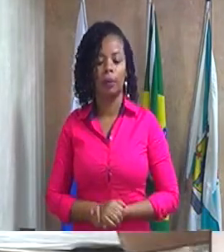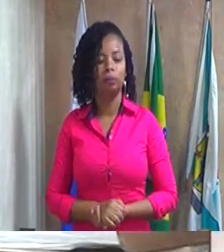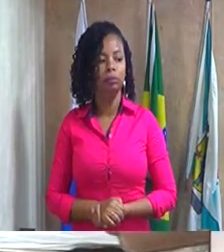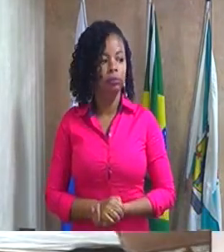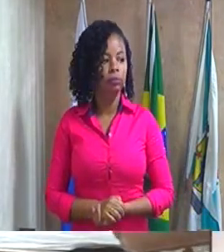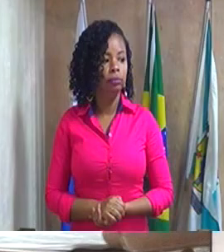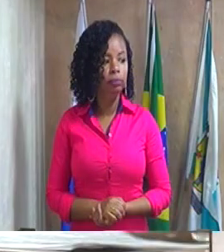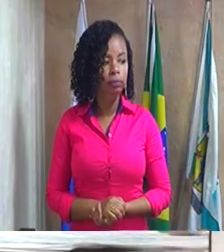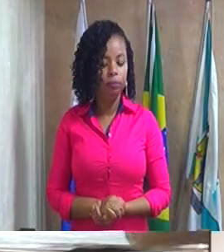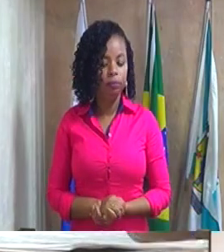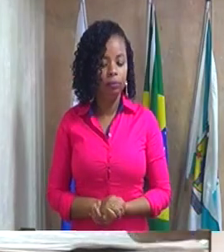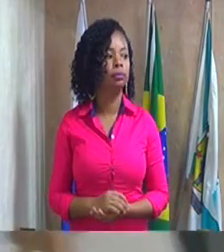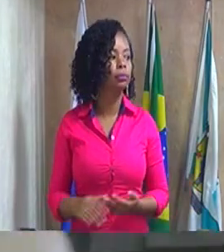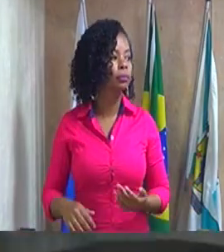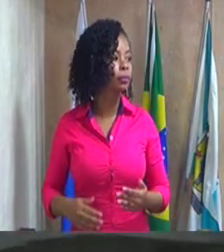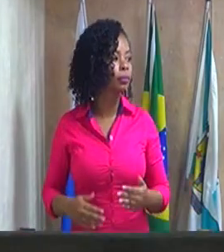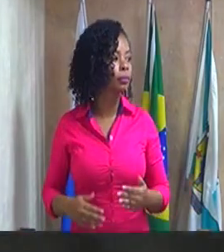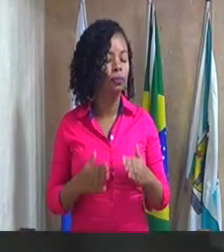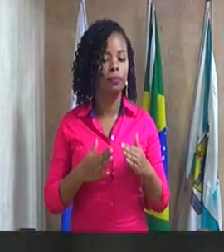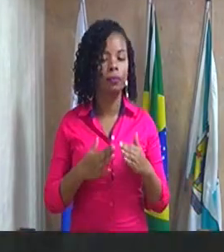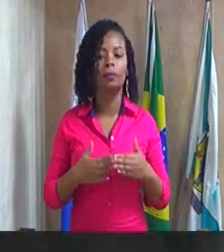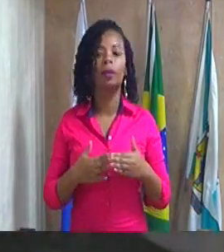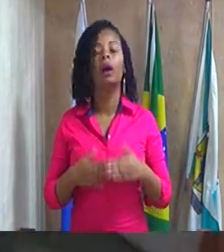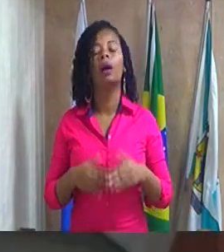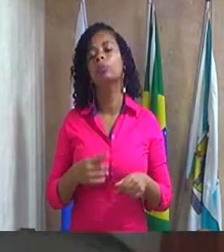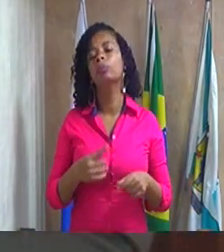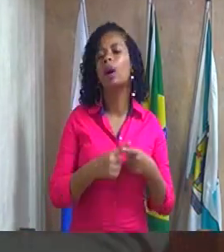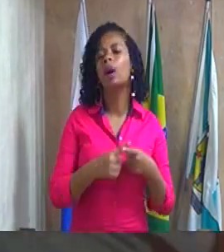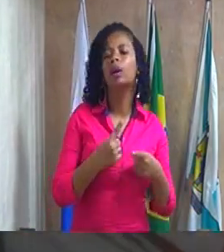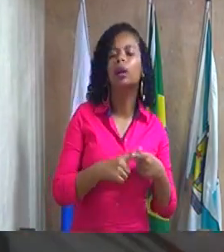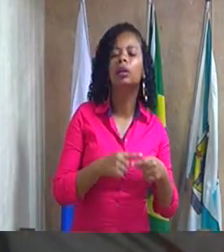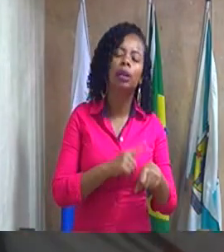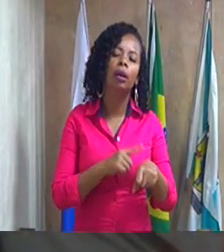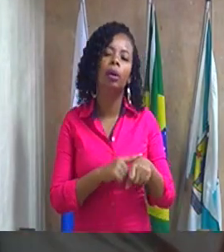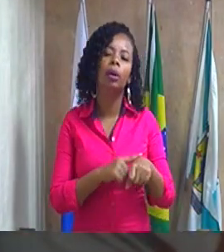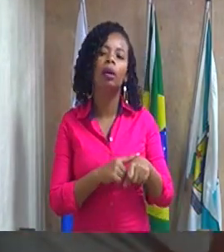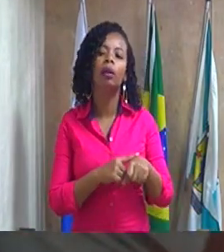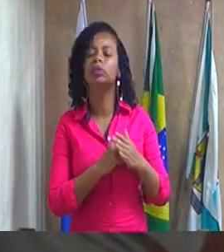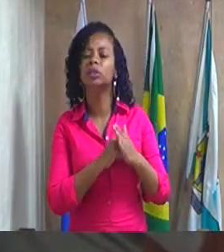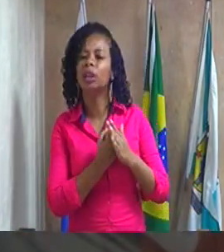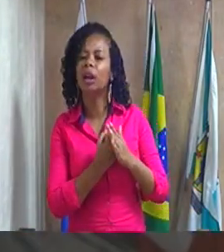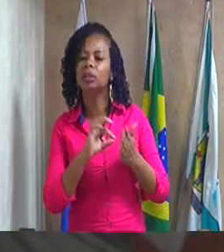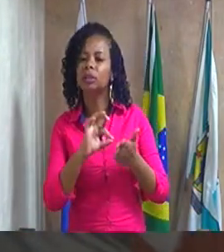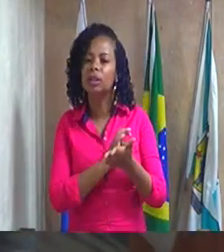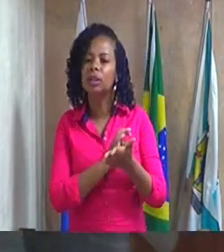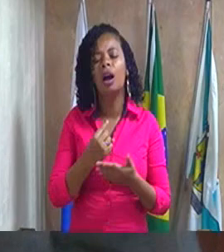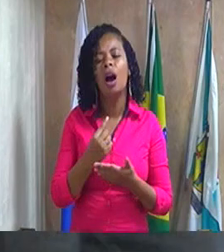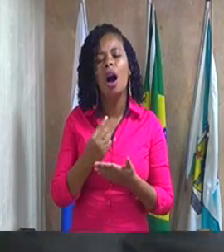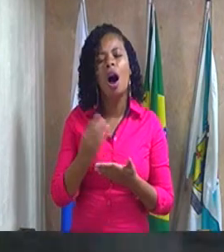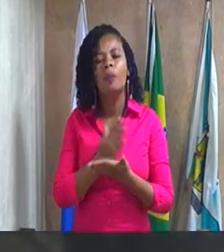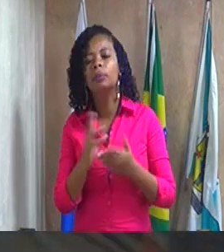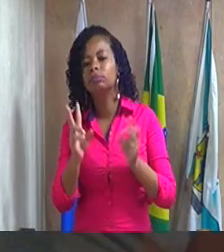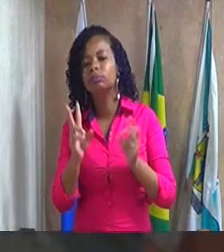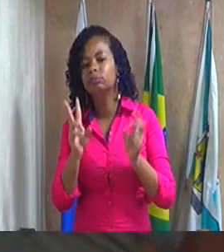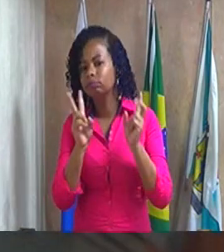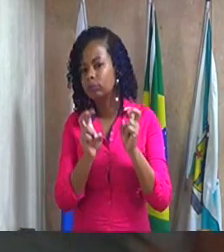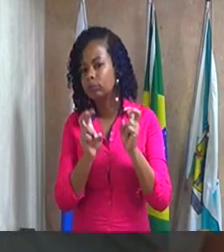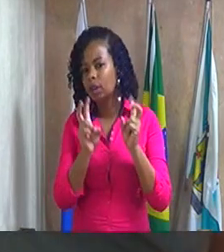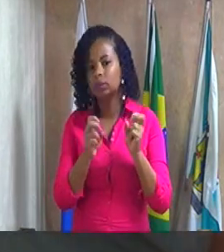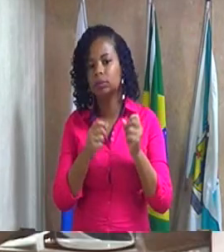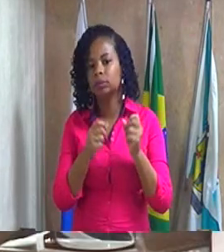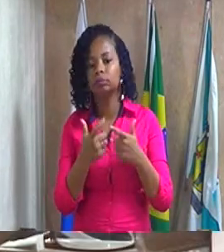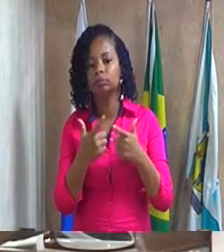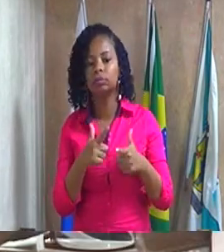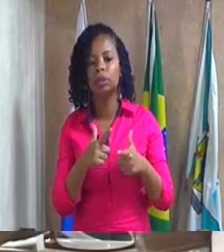Excelência, com brevidade de tempo, eu vou declinar da inscrição para discutir uma das matérias que eu tenho interesse.